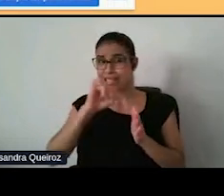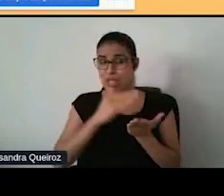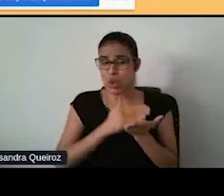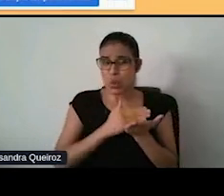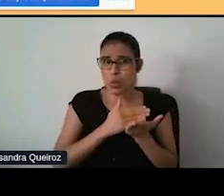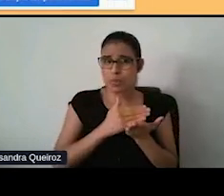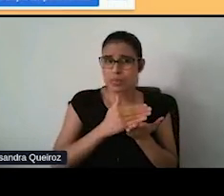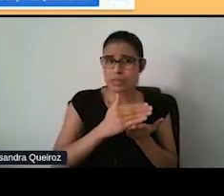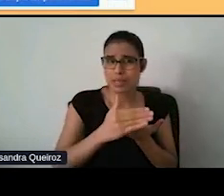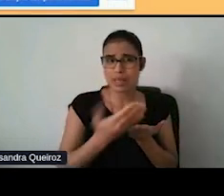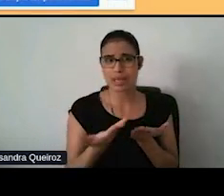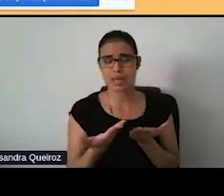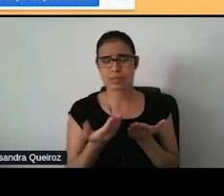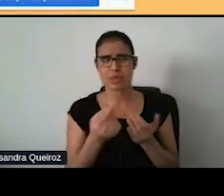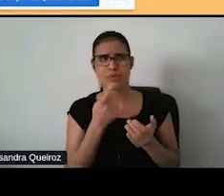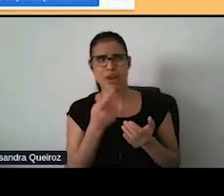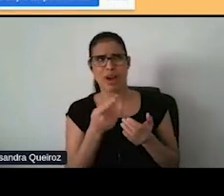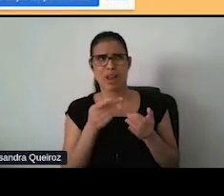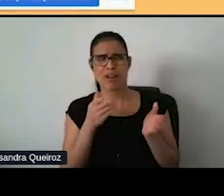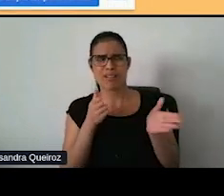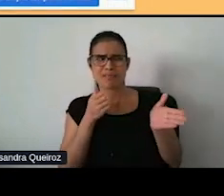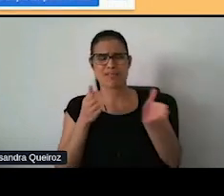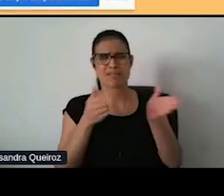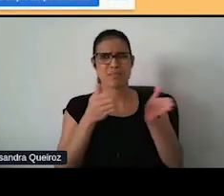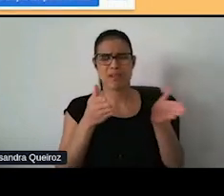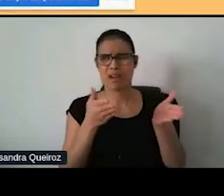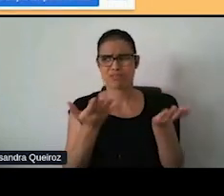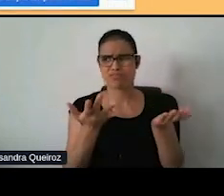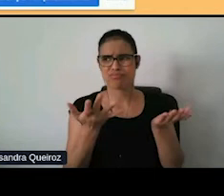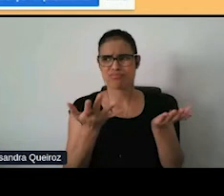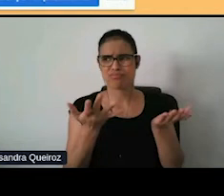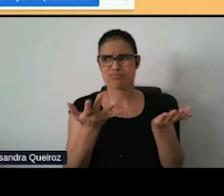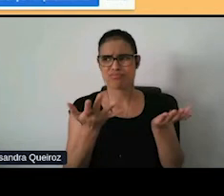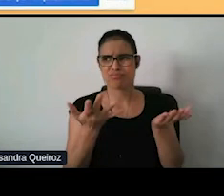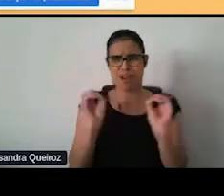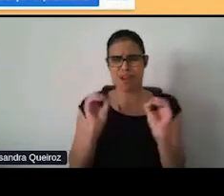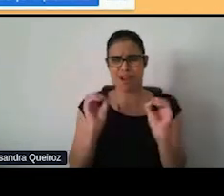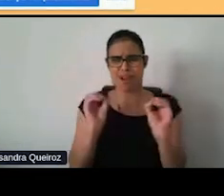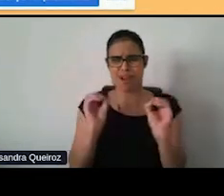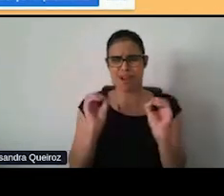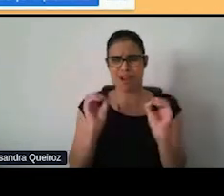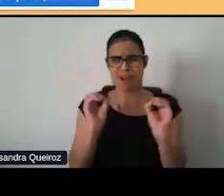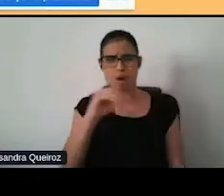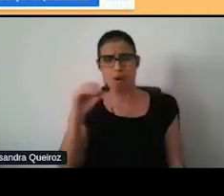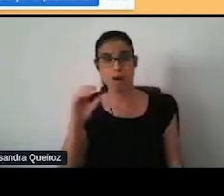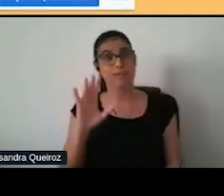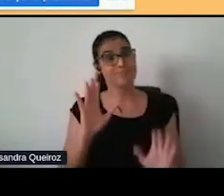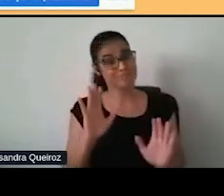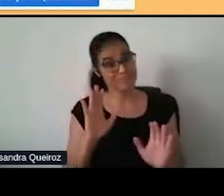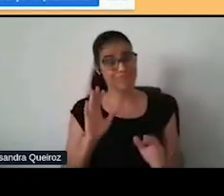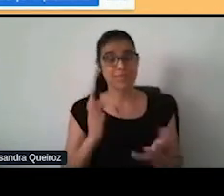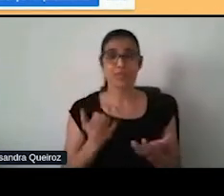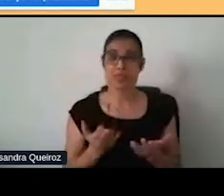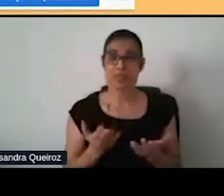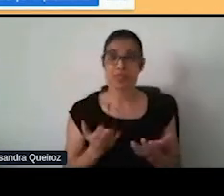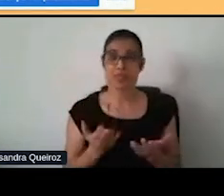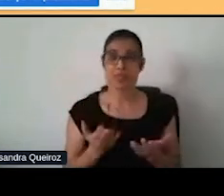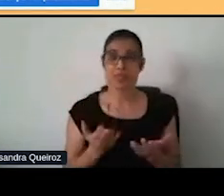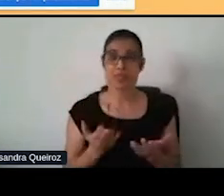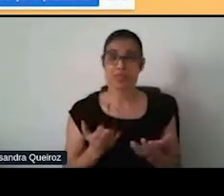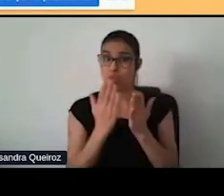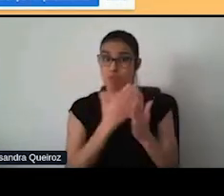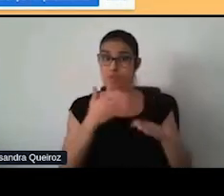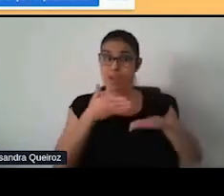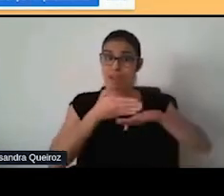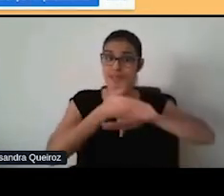que fala, acessibilidade, eu não sei nada, não vai demorar, é um processo muito complicado. Então, existem ferramentas hoje em